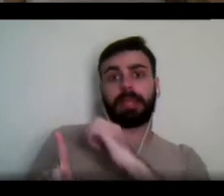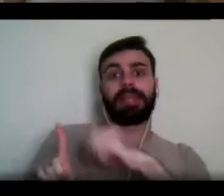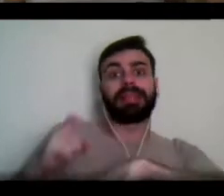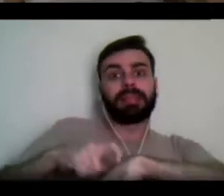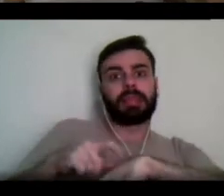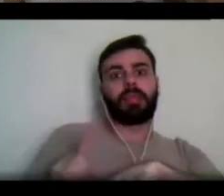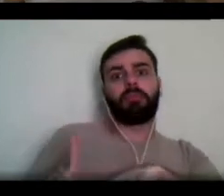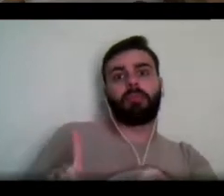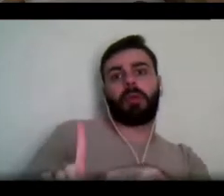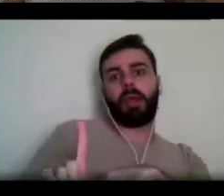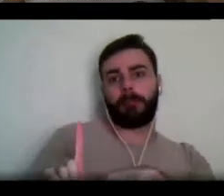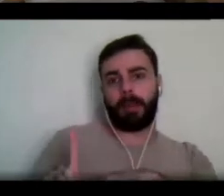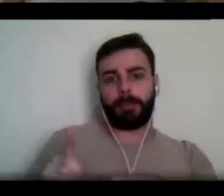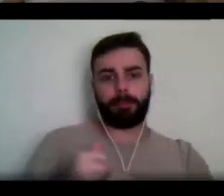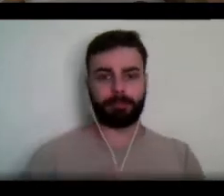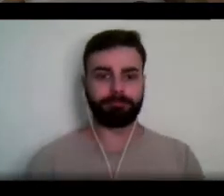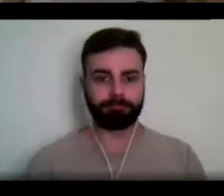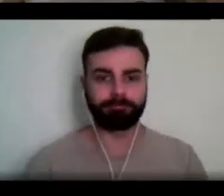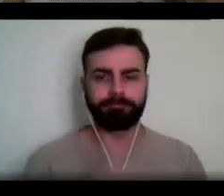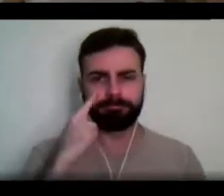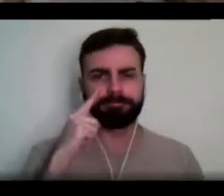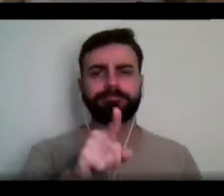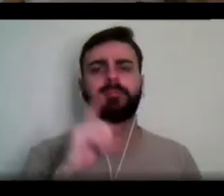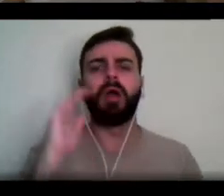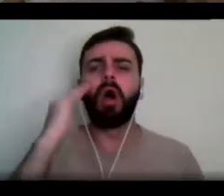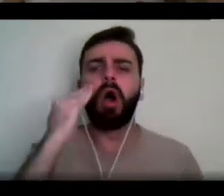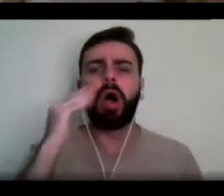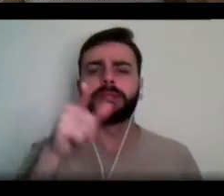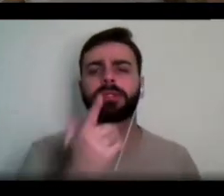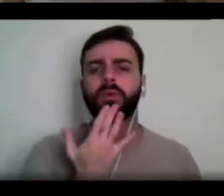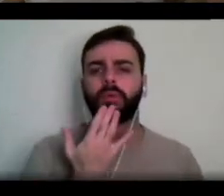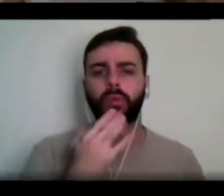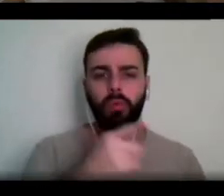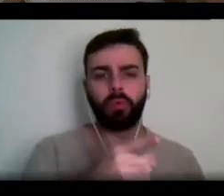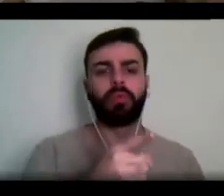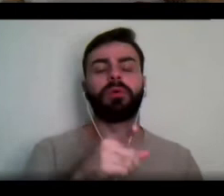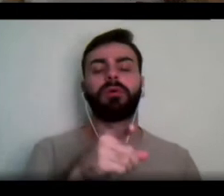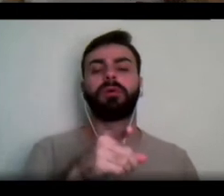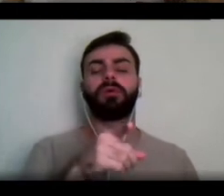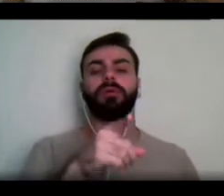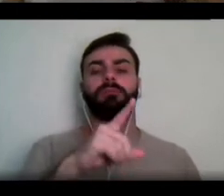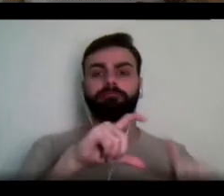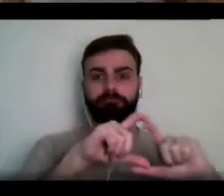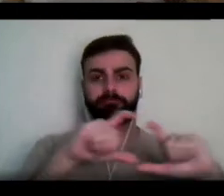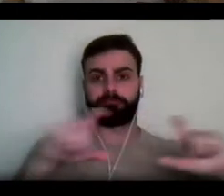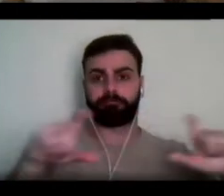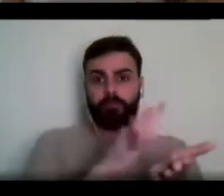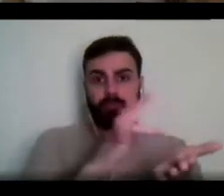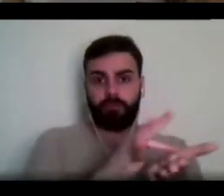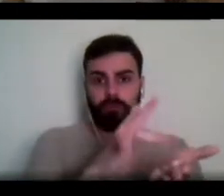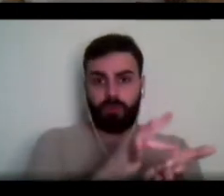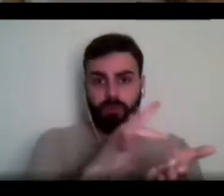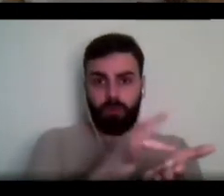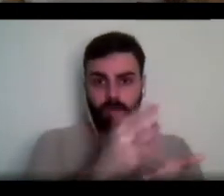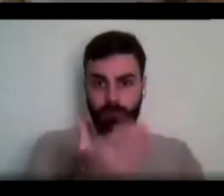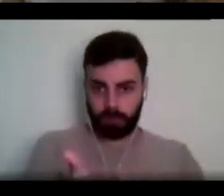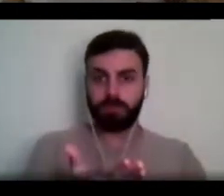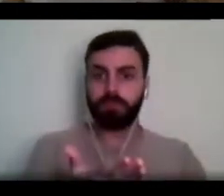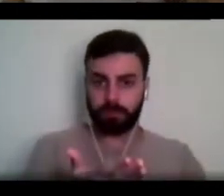aqui, né? Então, eu tenho que ΔY vai ser igual a um V0YT menos